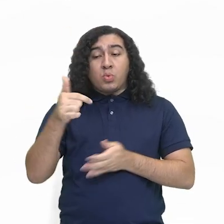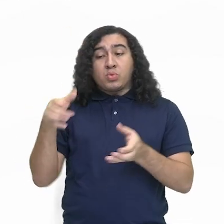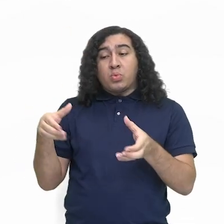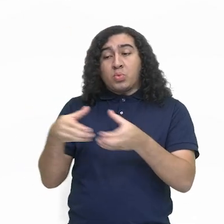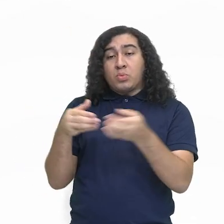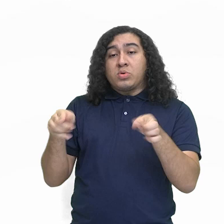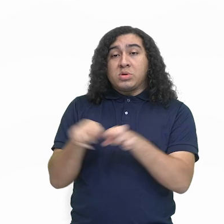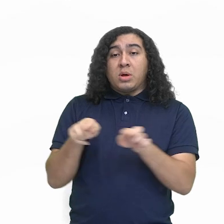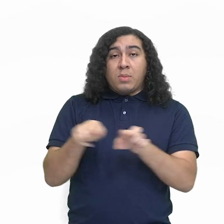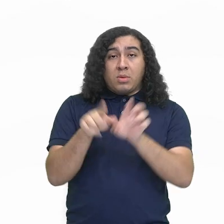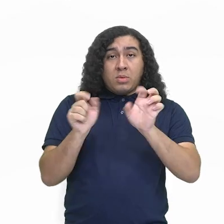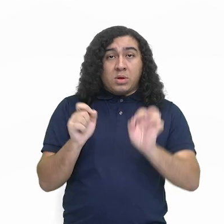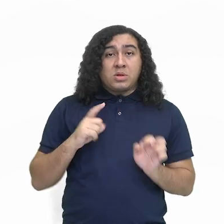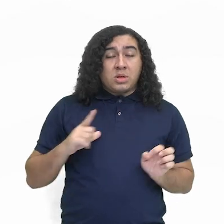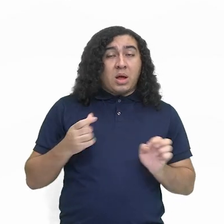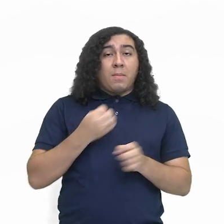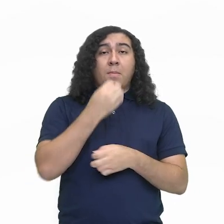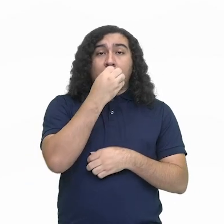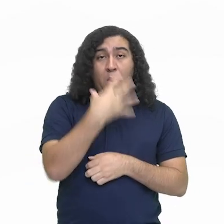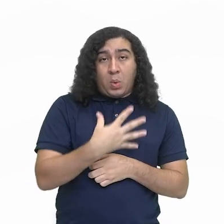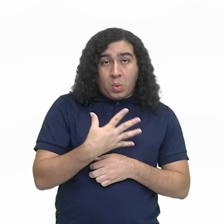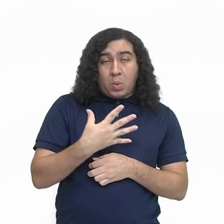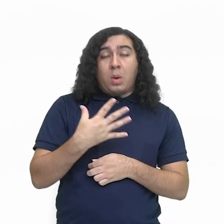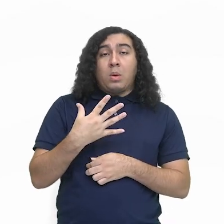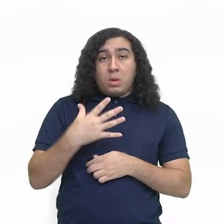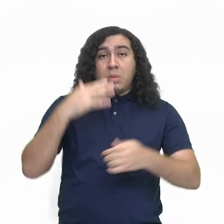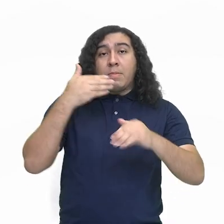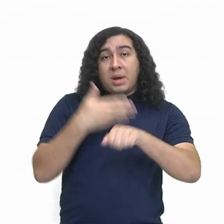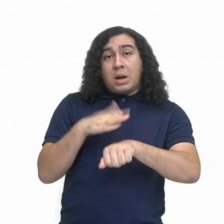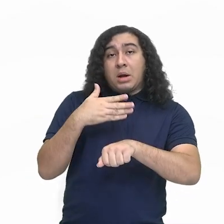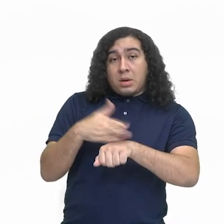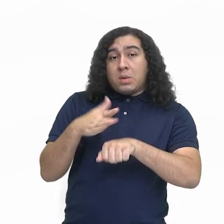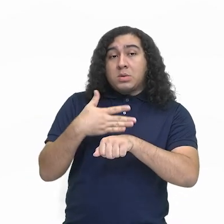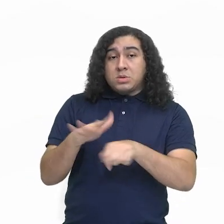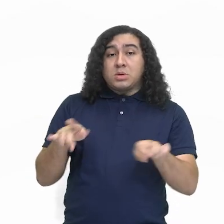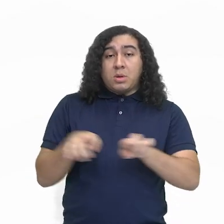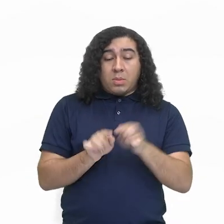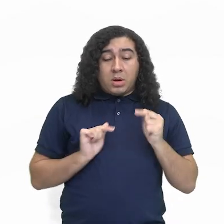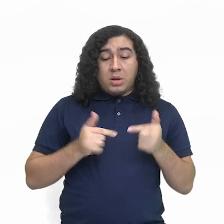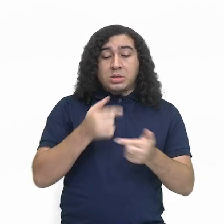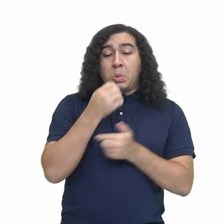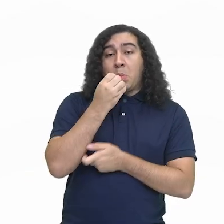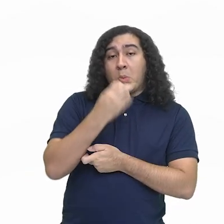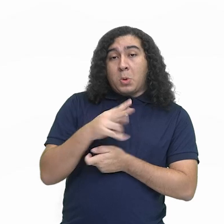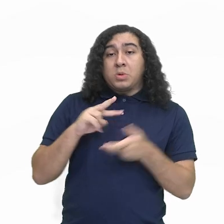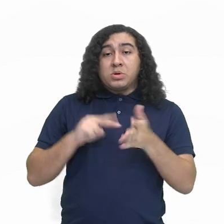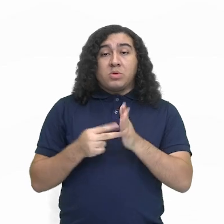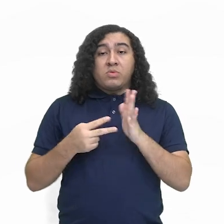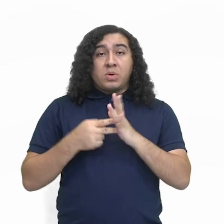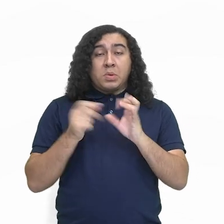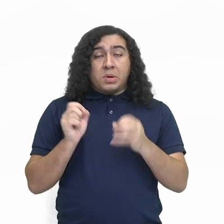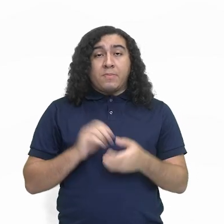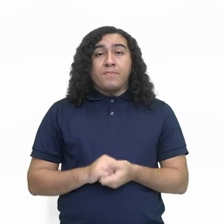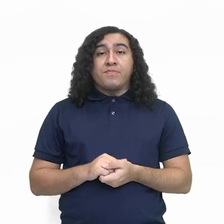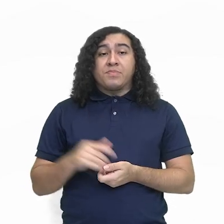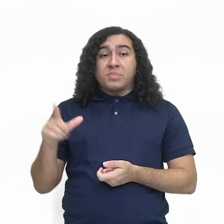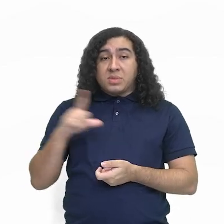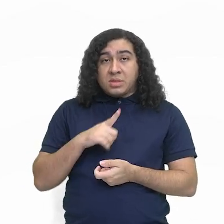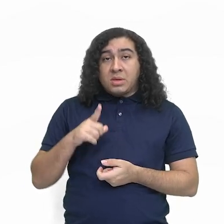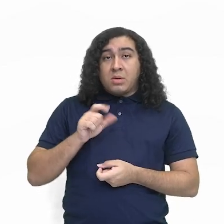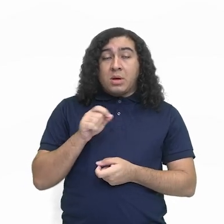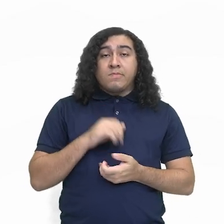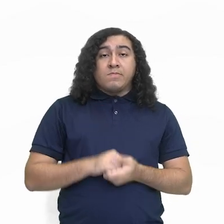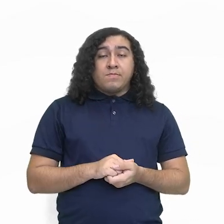lealdade, honra e jogo limpo, né? Literalmente, o fair play significa jogo limpo, ou seja, é um